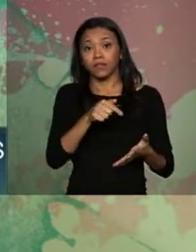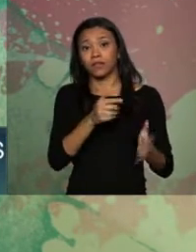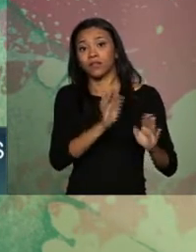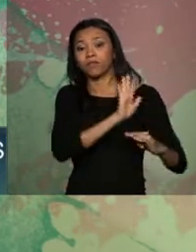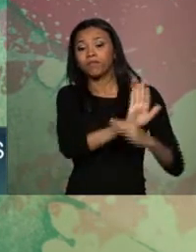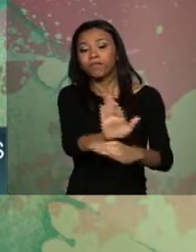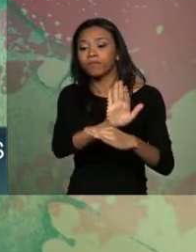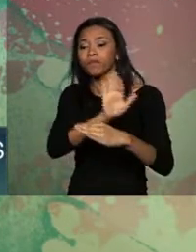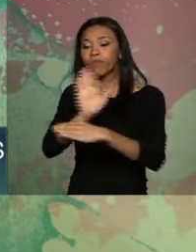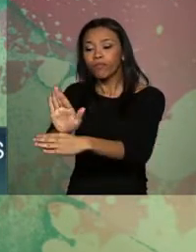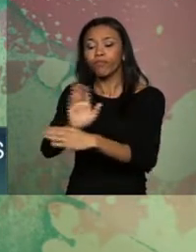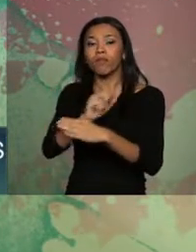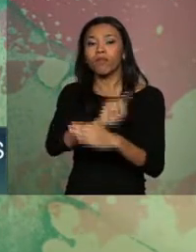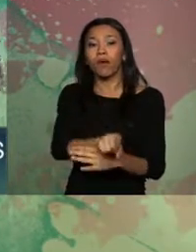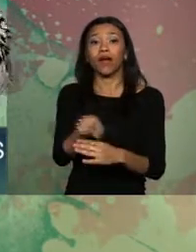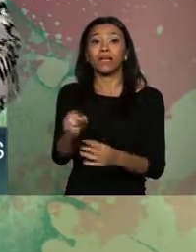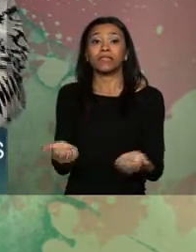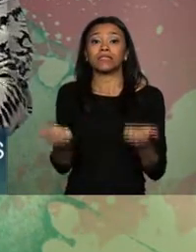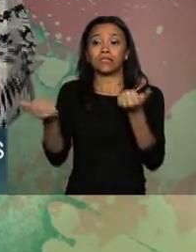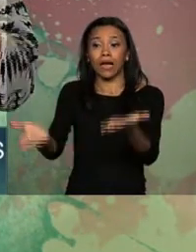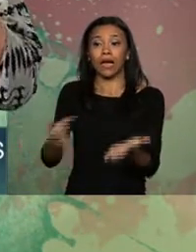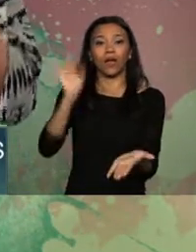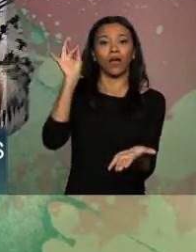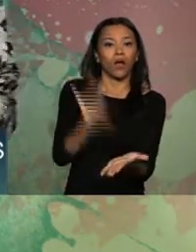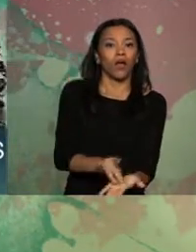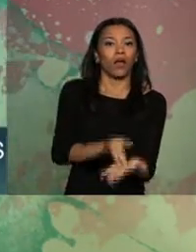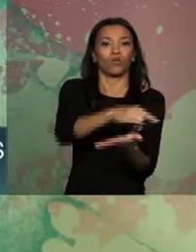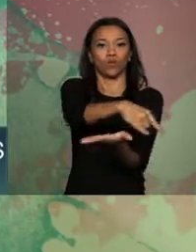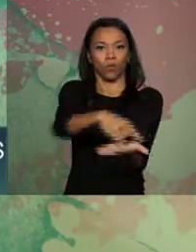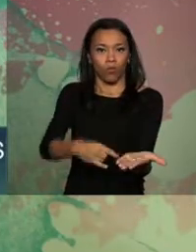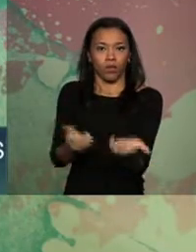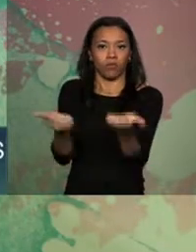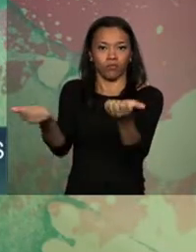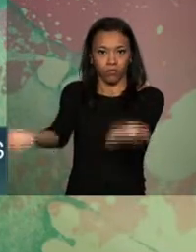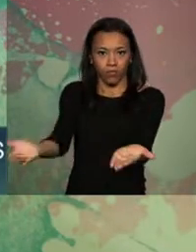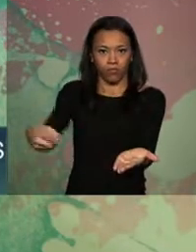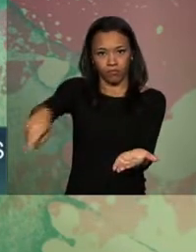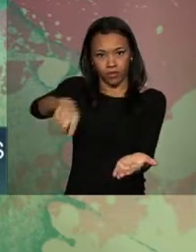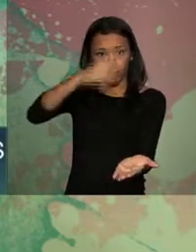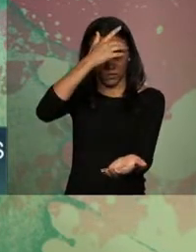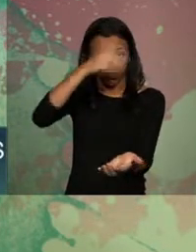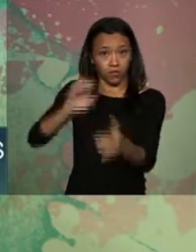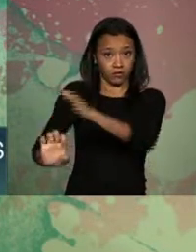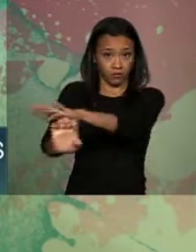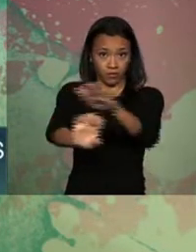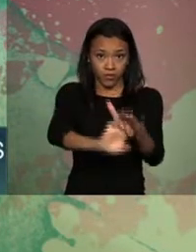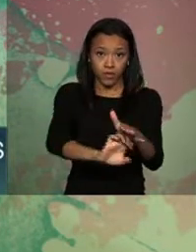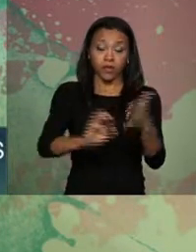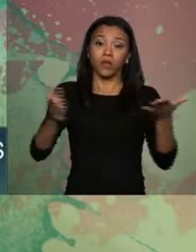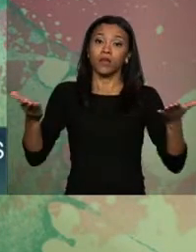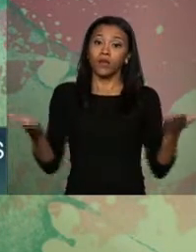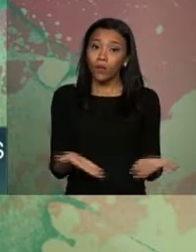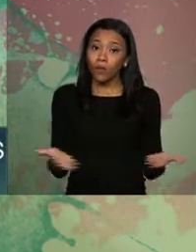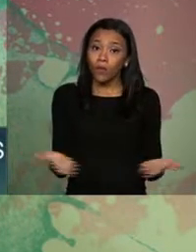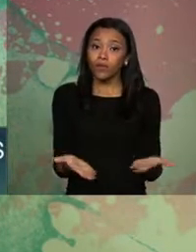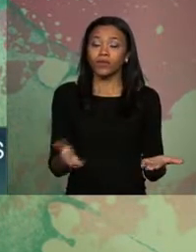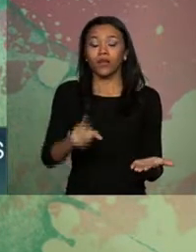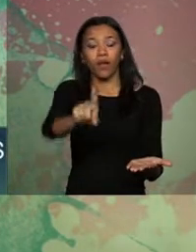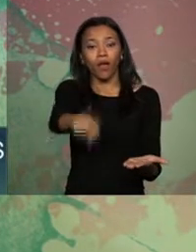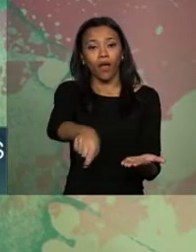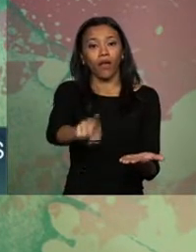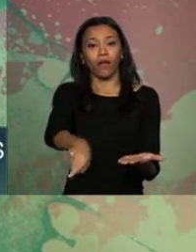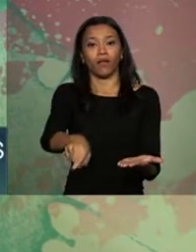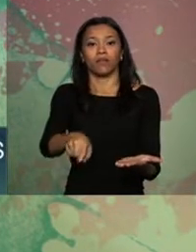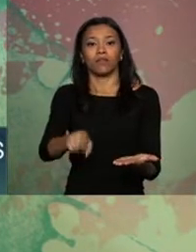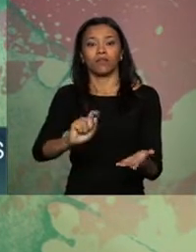para formalizar e dar um tratamento diferenciado, que agora é necessário que se dê e